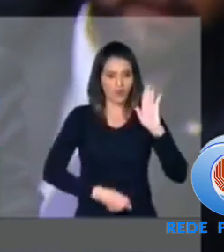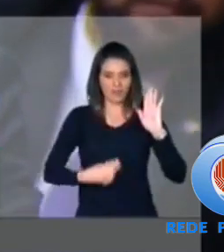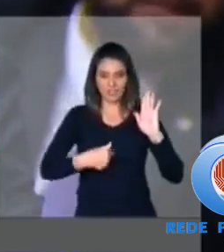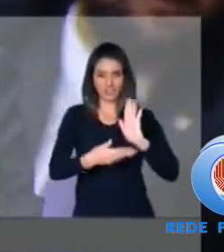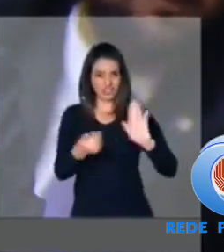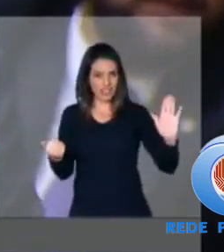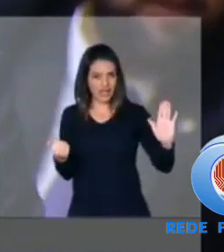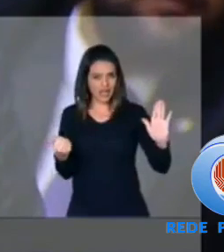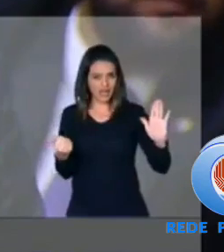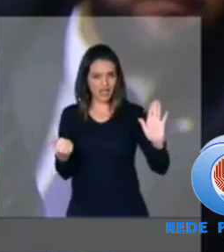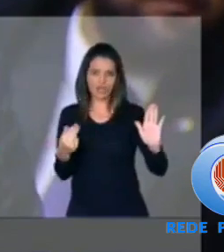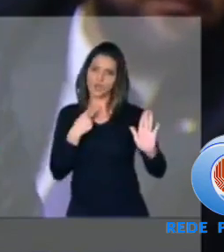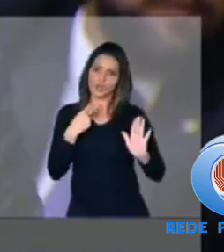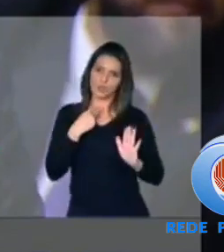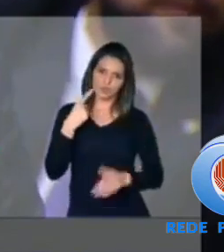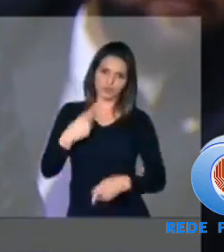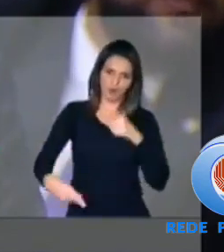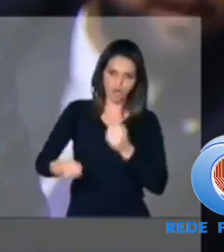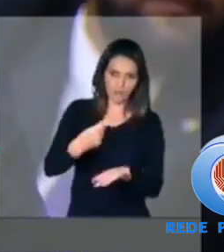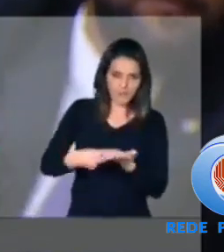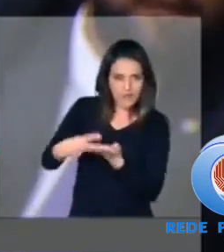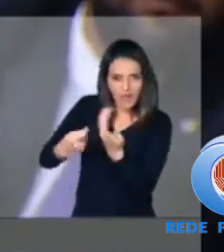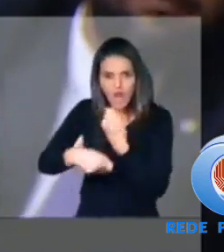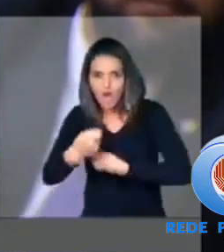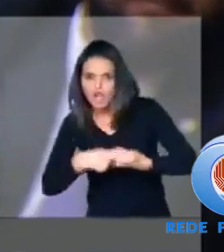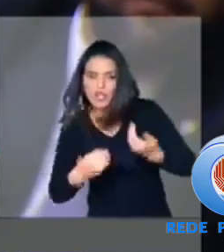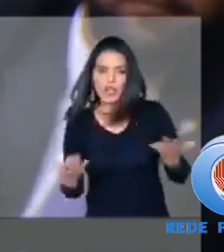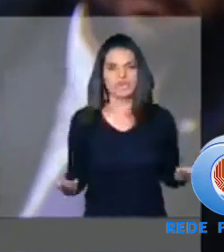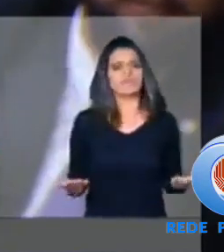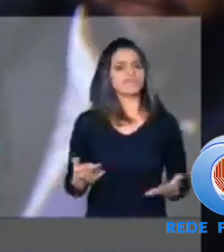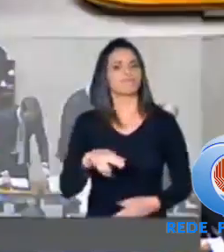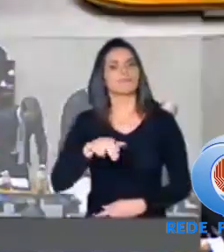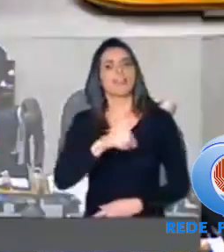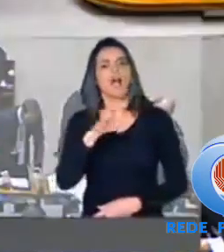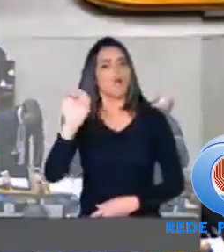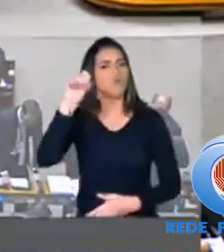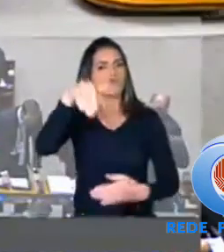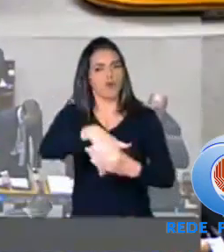é retirar a possibilidade da negociação. Por isso, não.